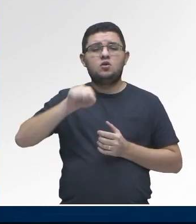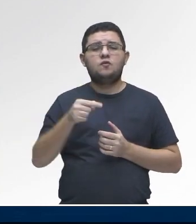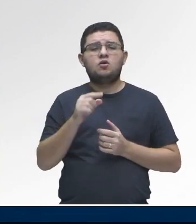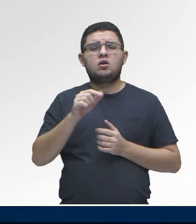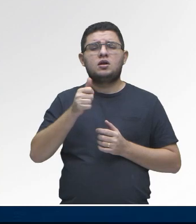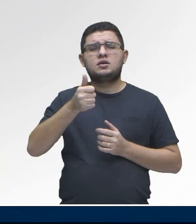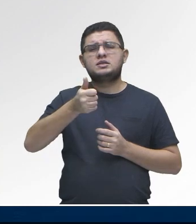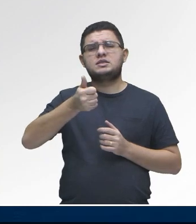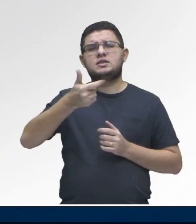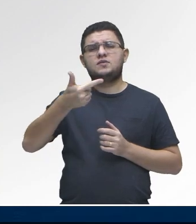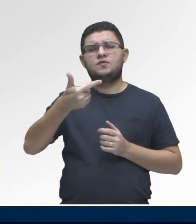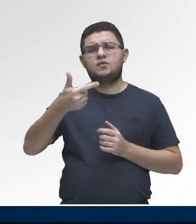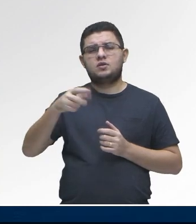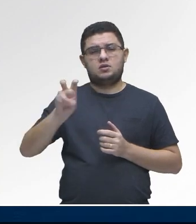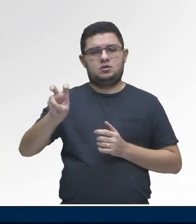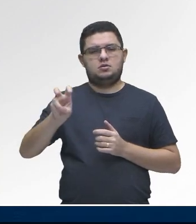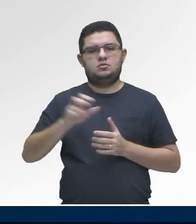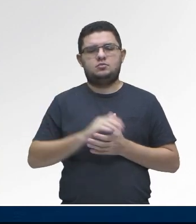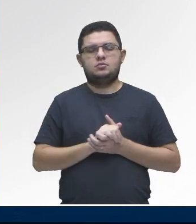0,125,